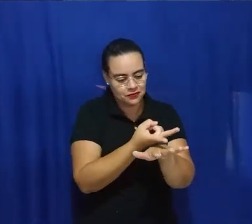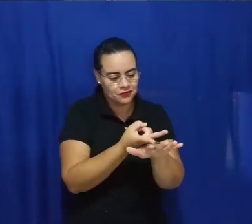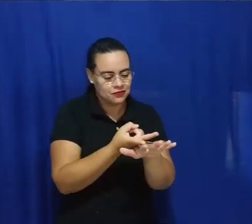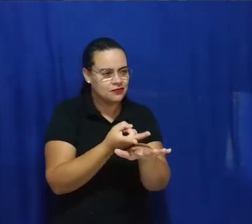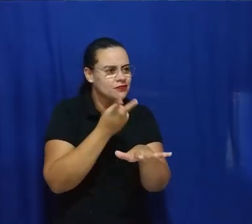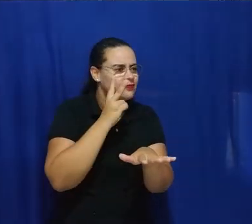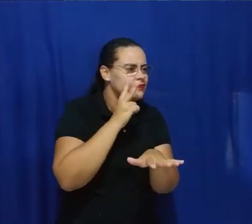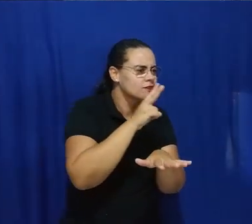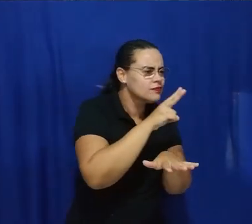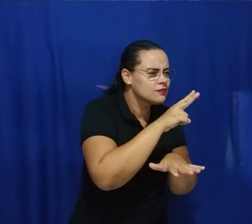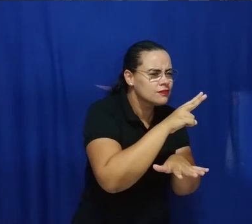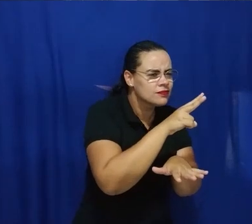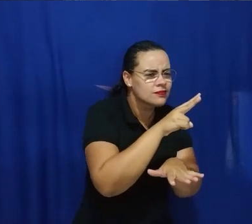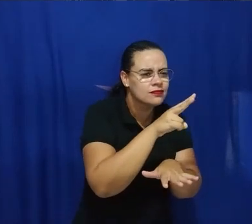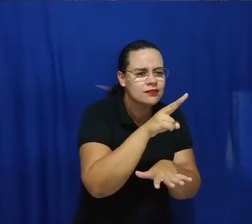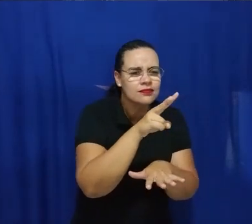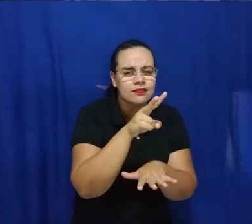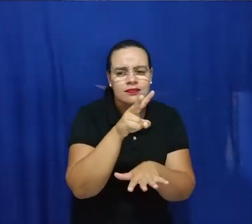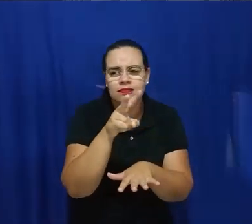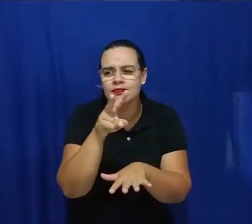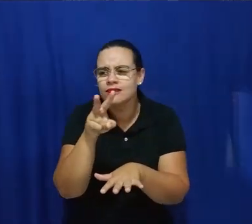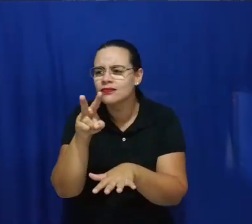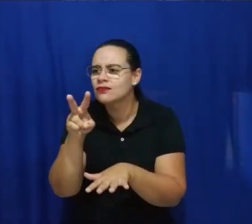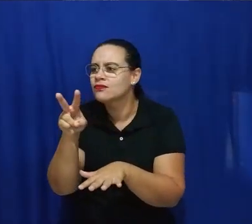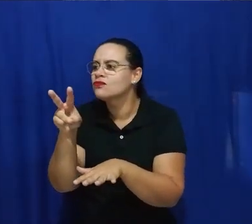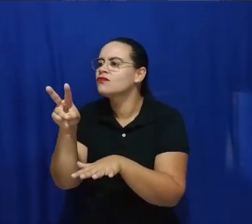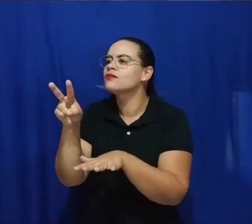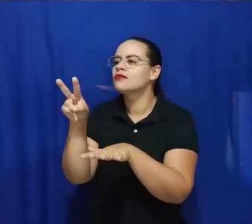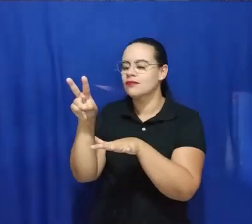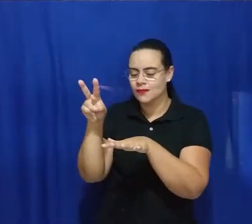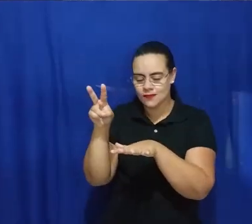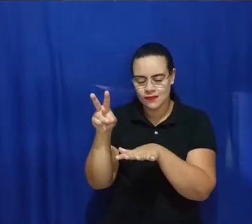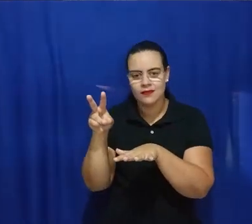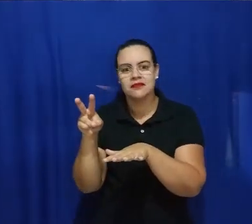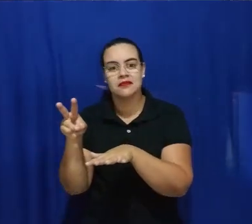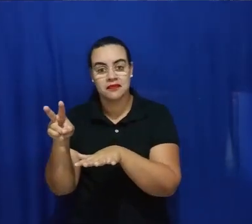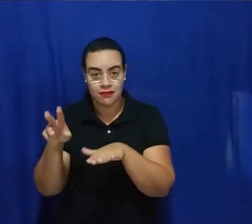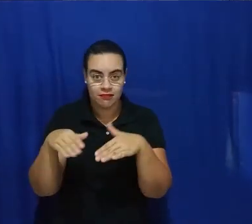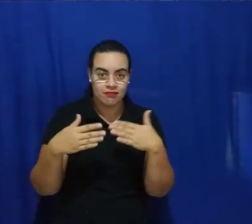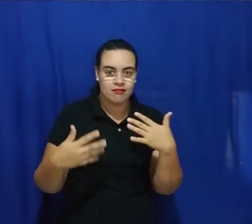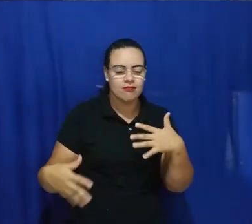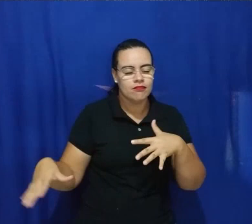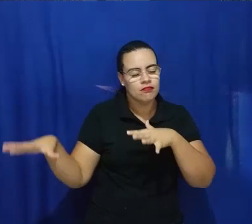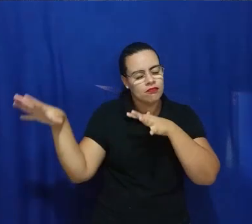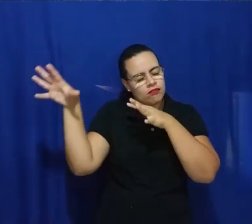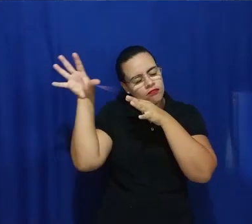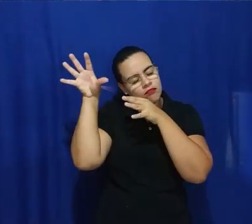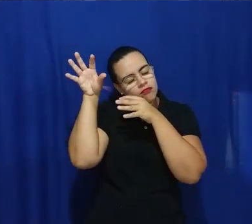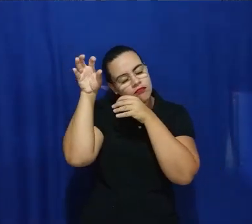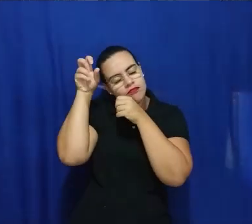Deitar na areia da praia, que acaba onde a vista não pode alcançar.